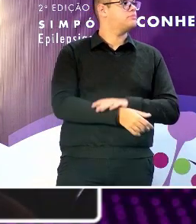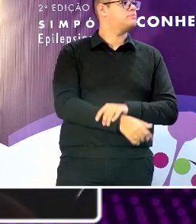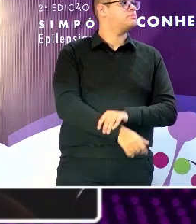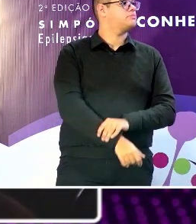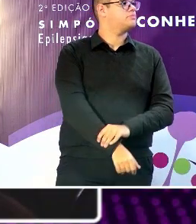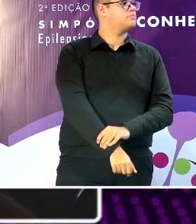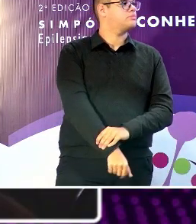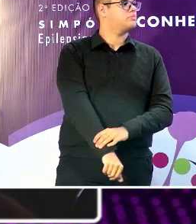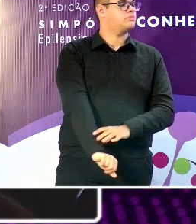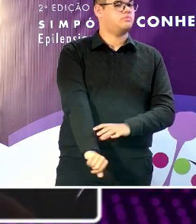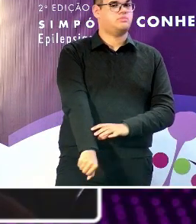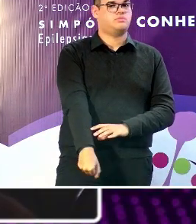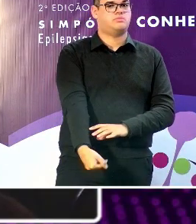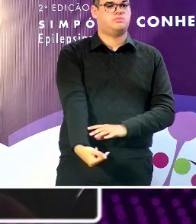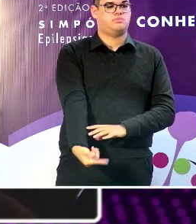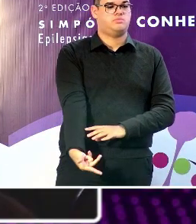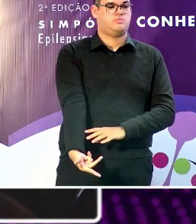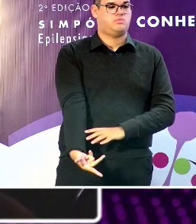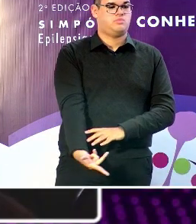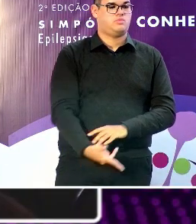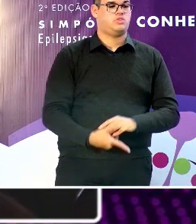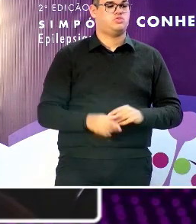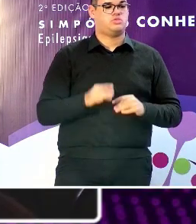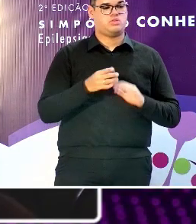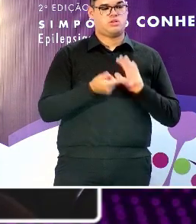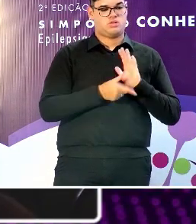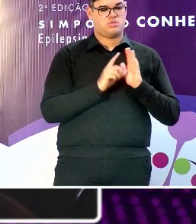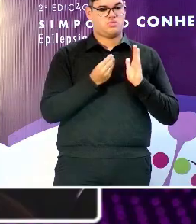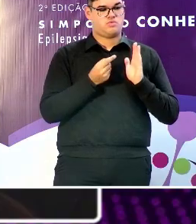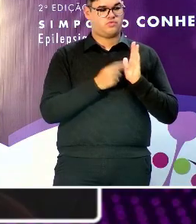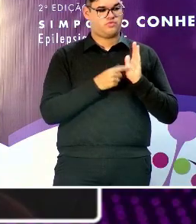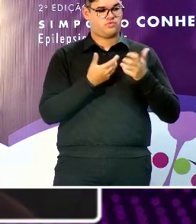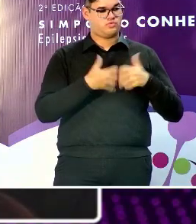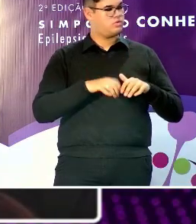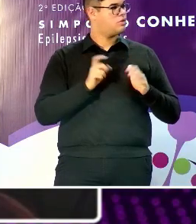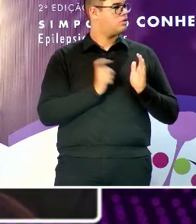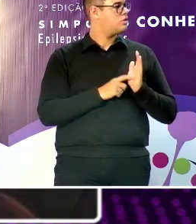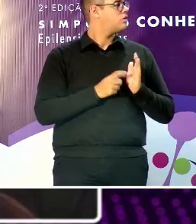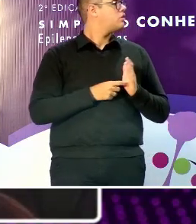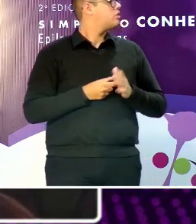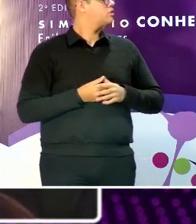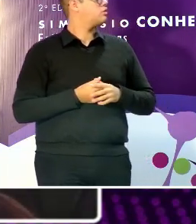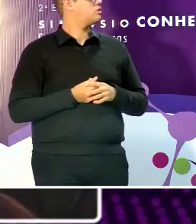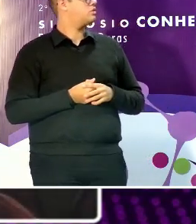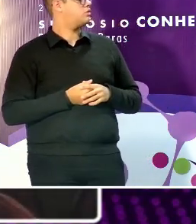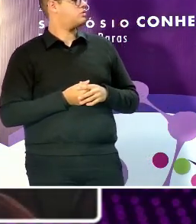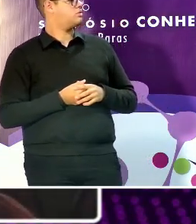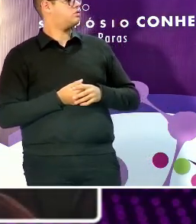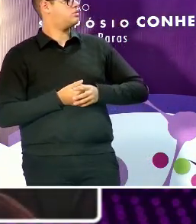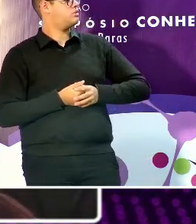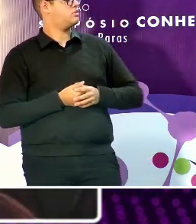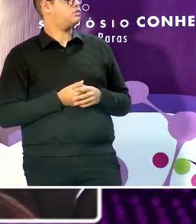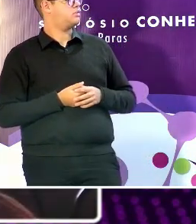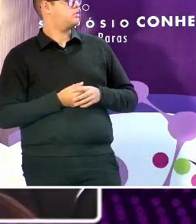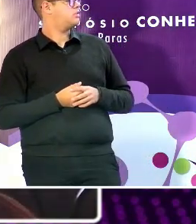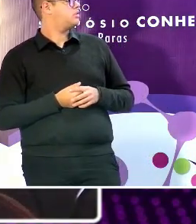pelo convite. Deixa eu só testar aqui antes como que eu passo. Ai, o que eu